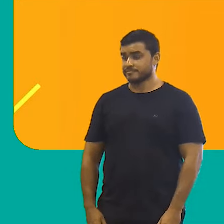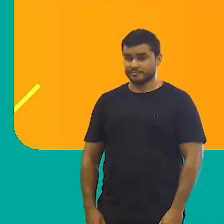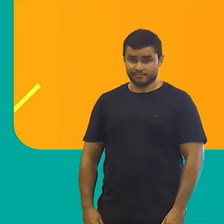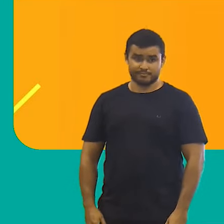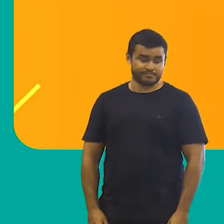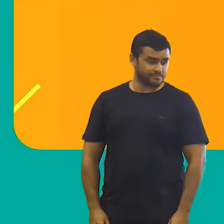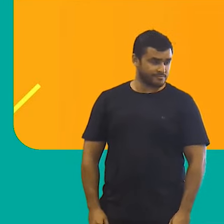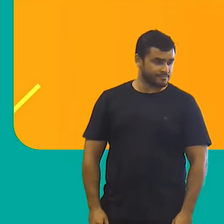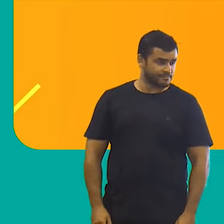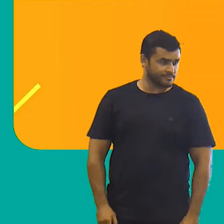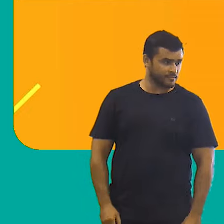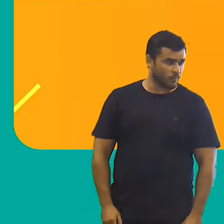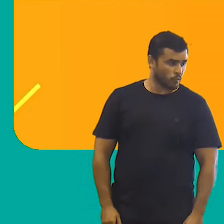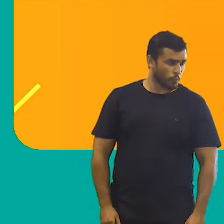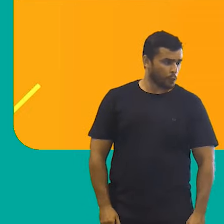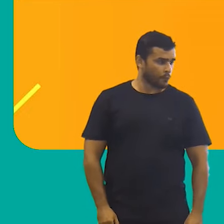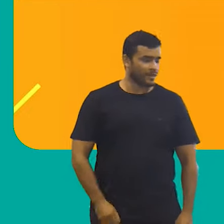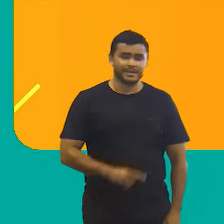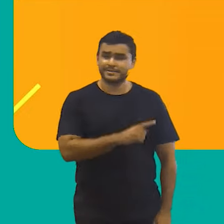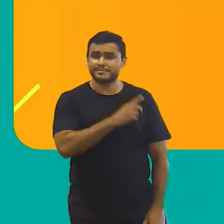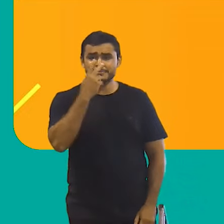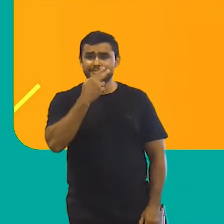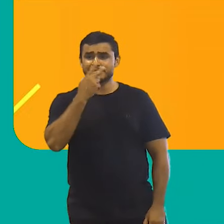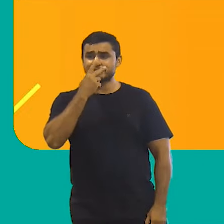15. Sempre igual.